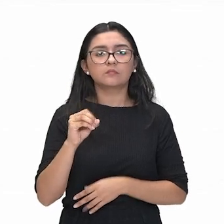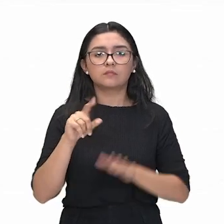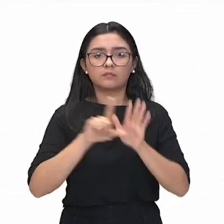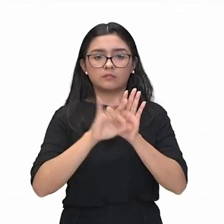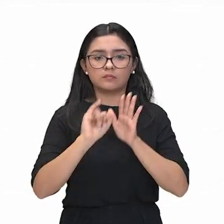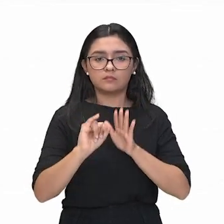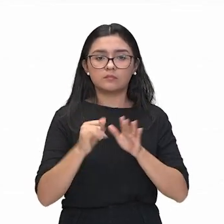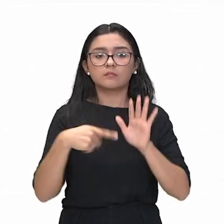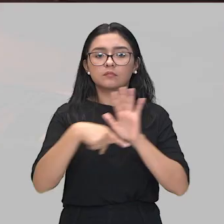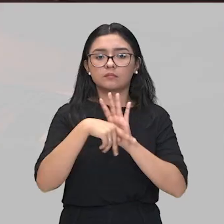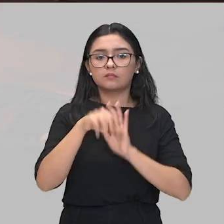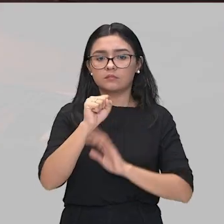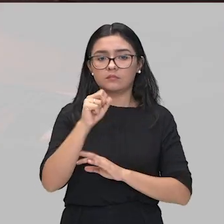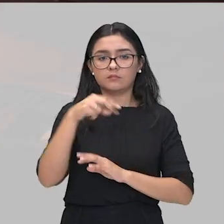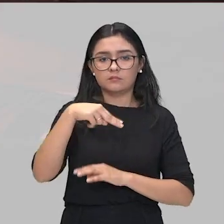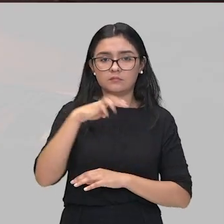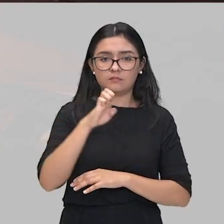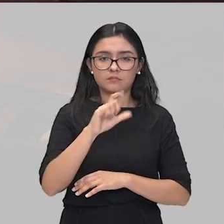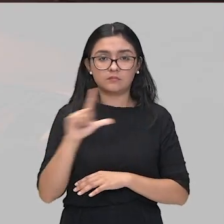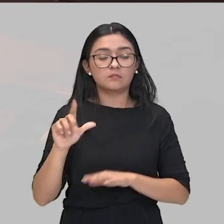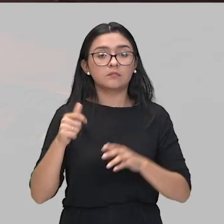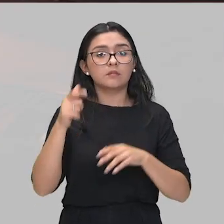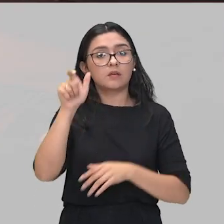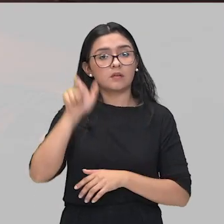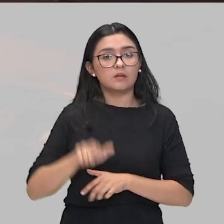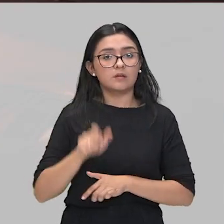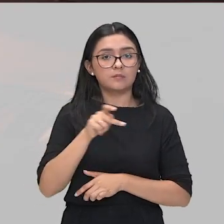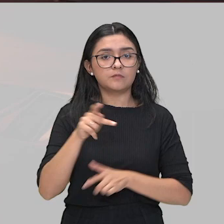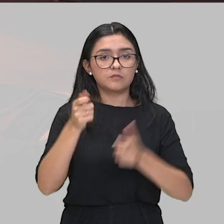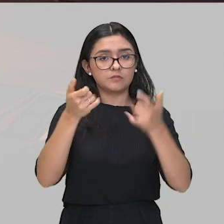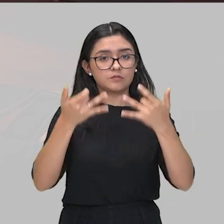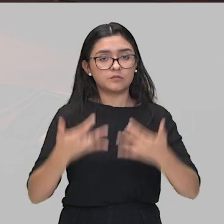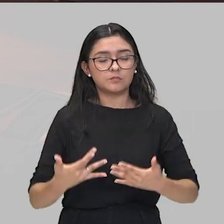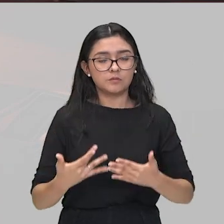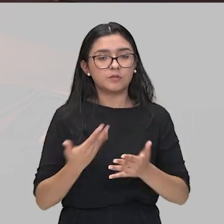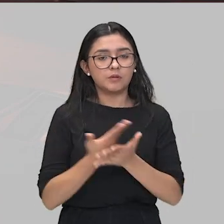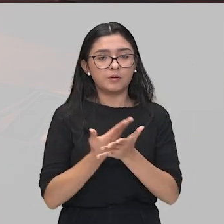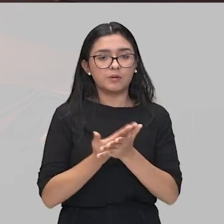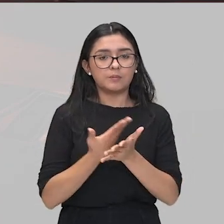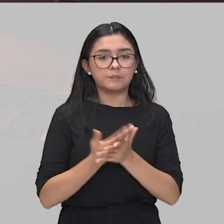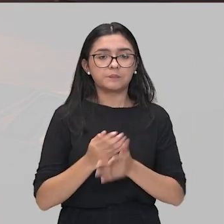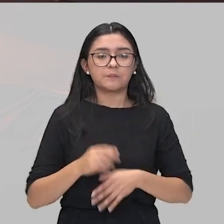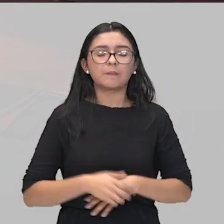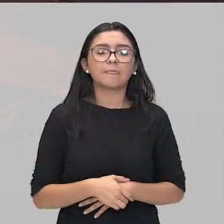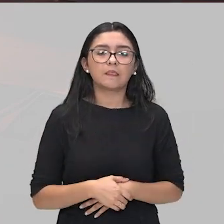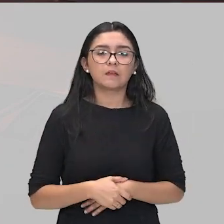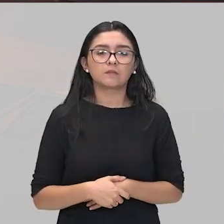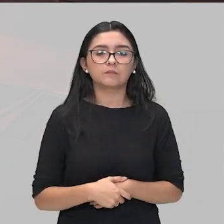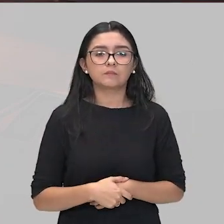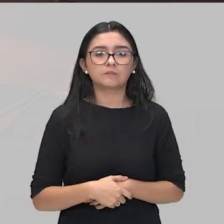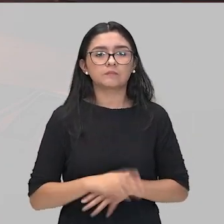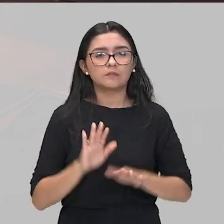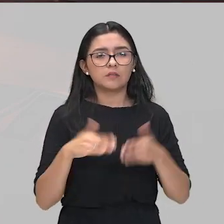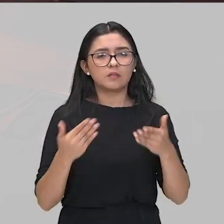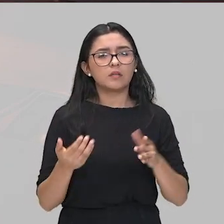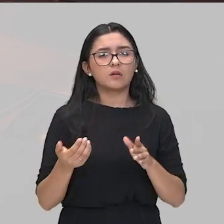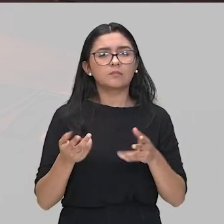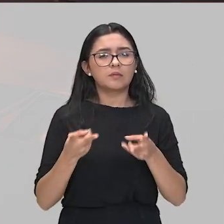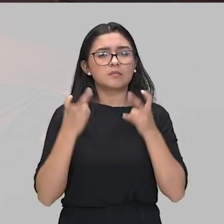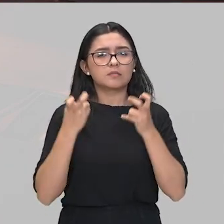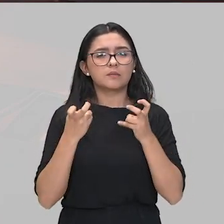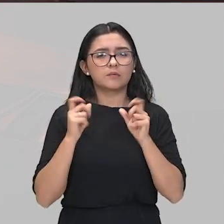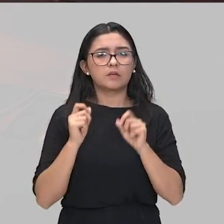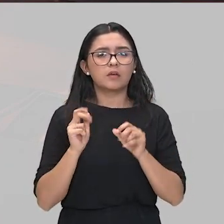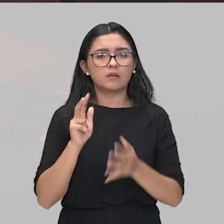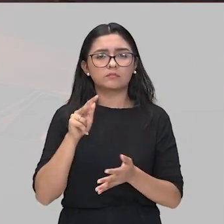de Snell, e é exatamente isso que o professor estava explicando na sua aula. Agora, não sei se vocês perceberam, mas eu estou num